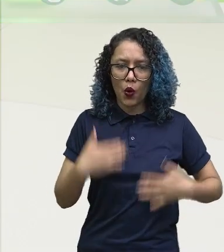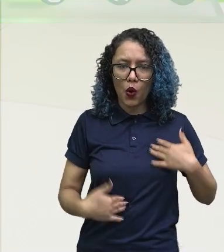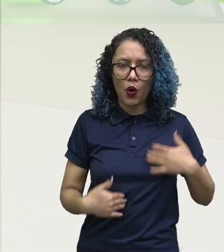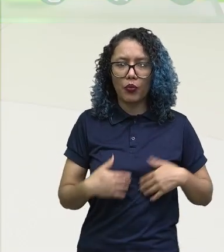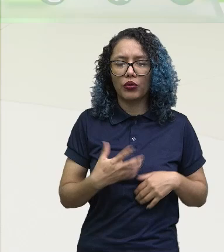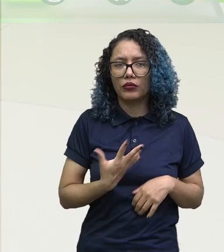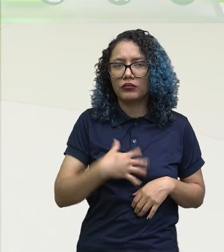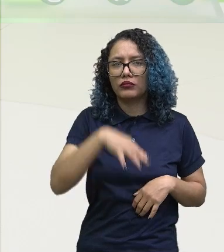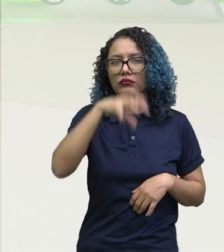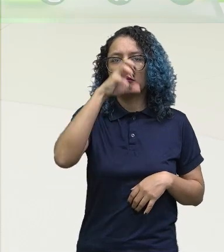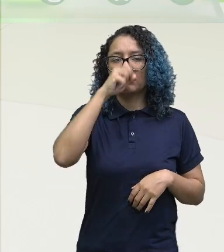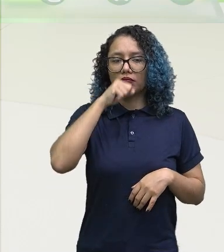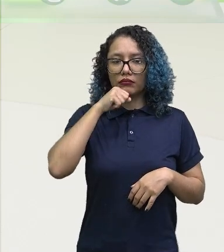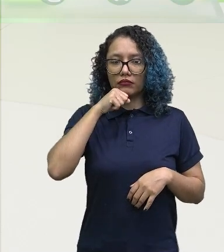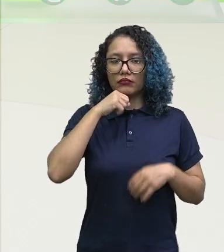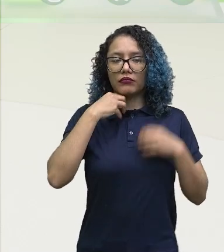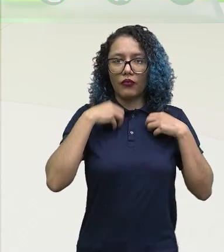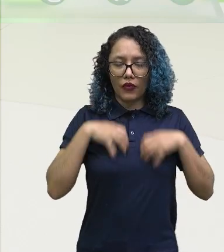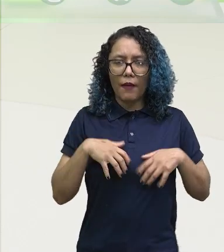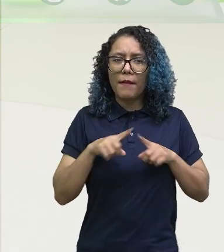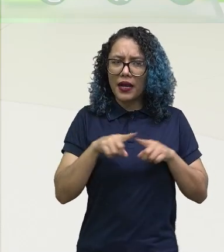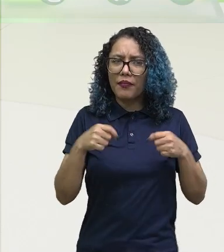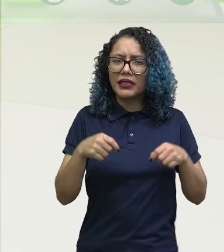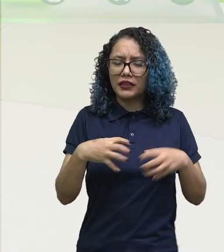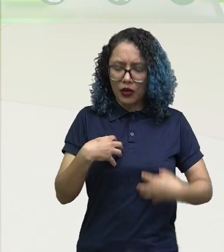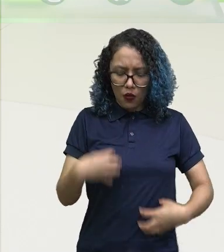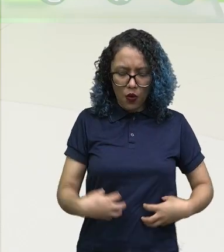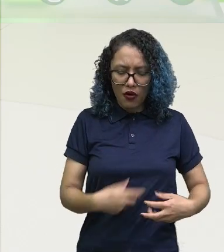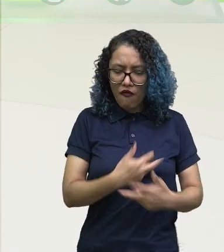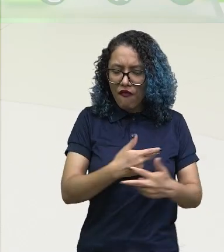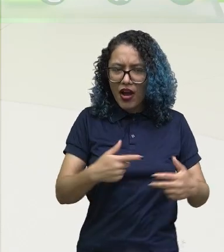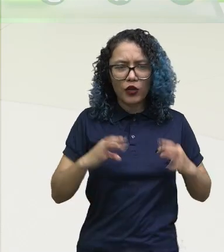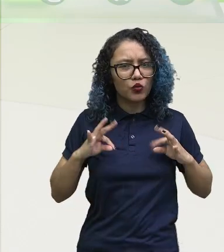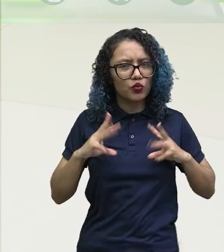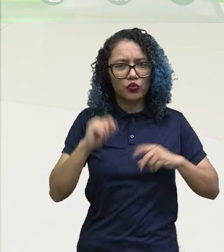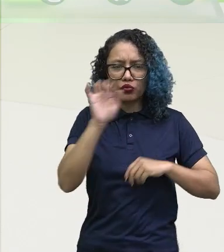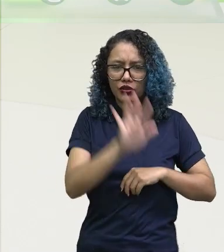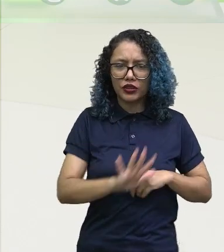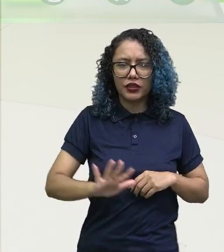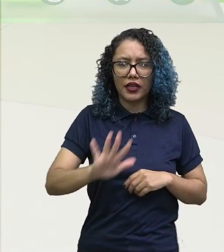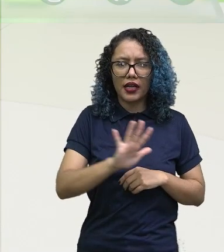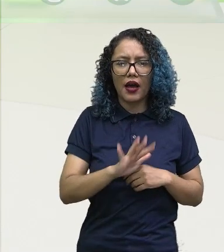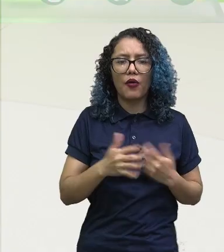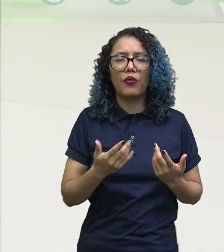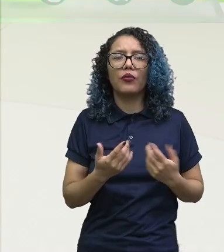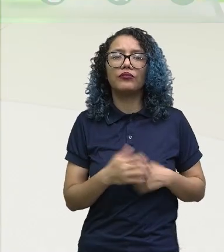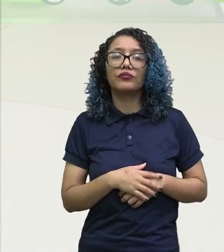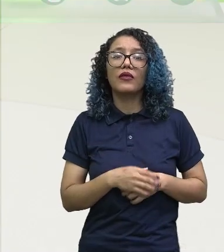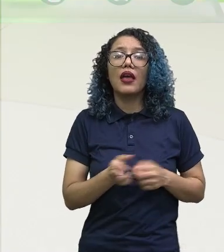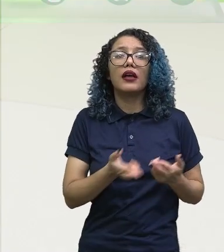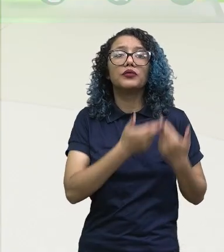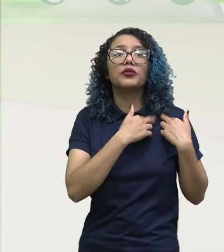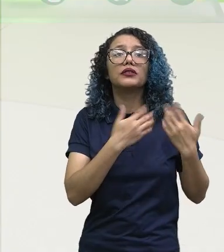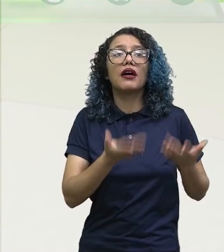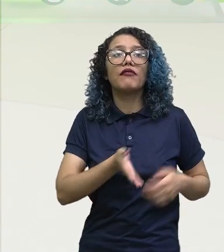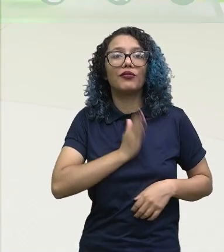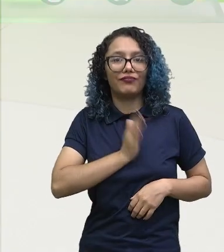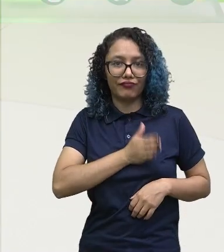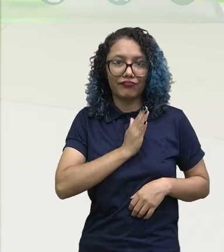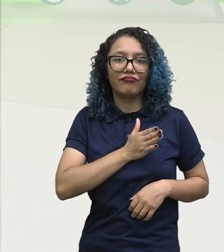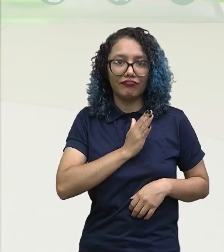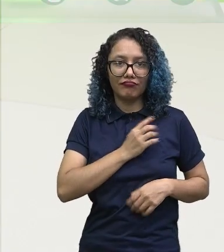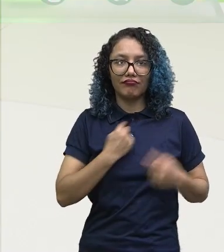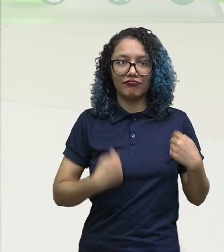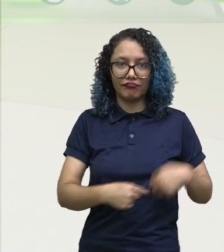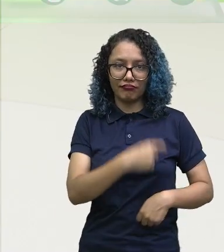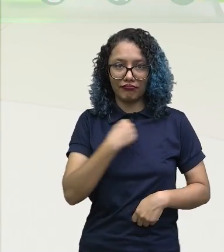aqui, mas tem que chegar lá na célula, em outros órgãos. Quem vai fazer esse movimento é o sistema cardiovascular, né? Que é aqui,